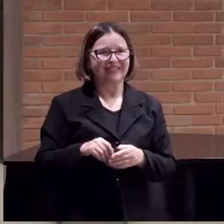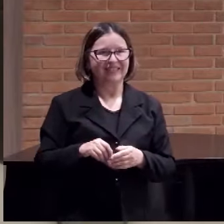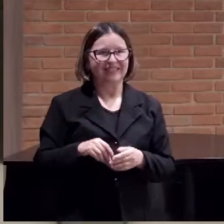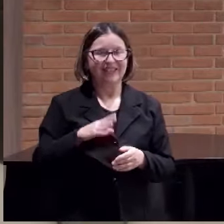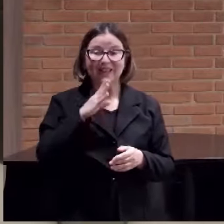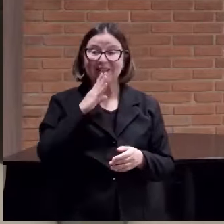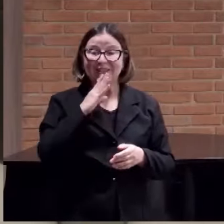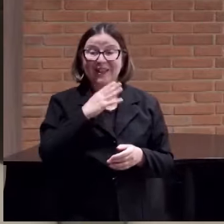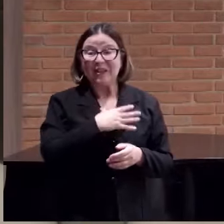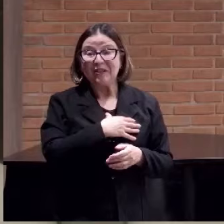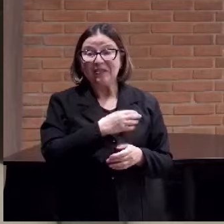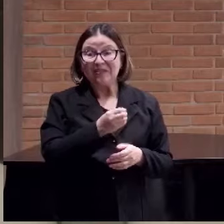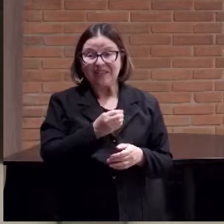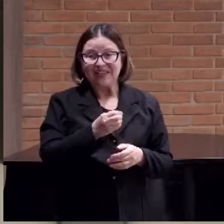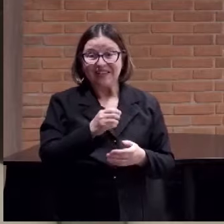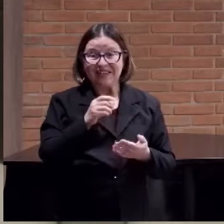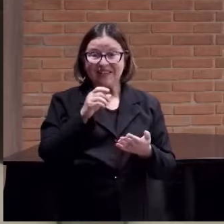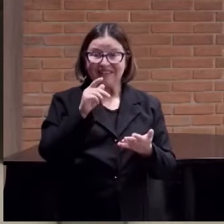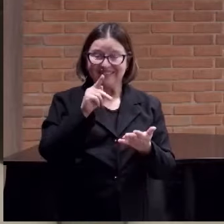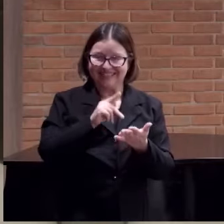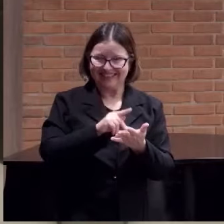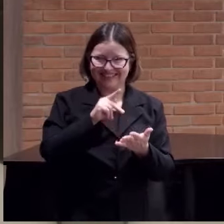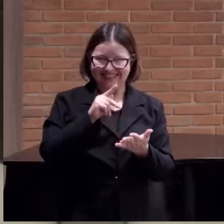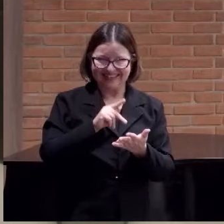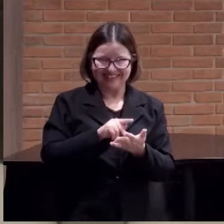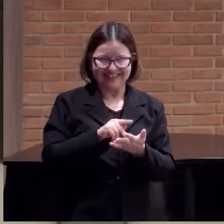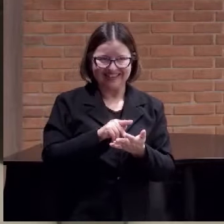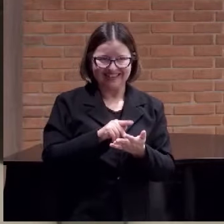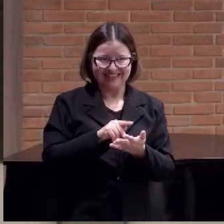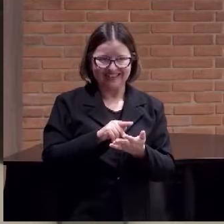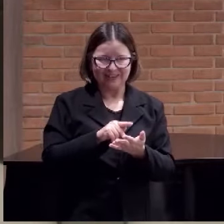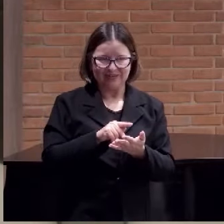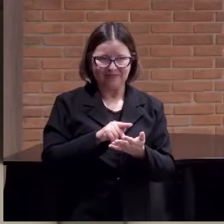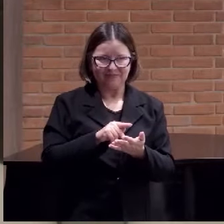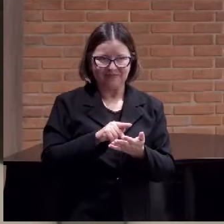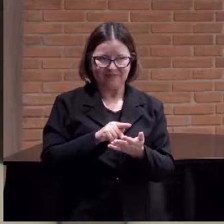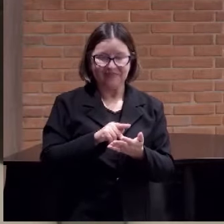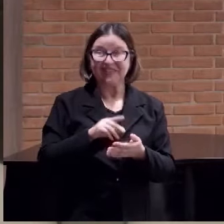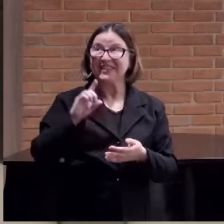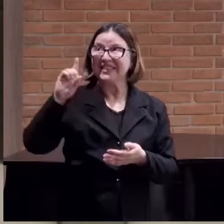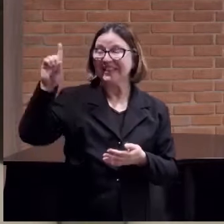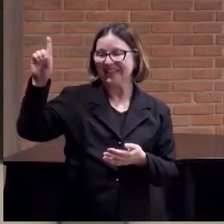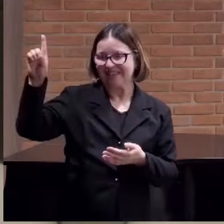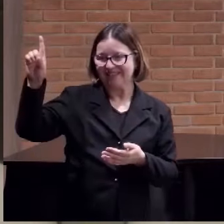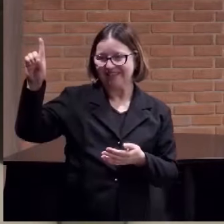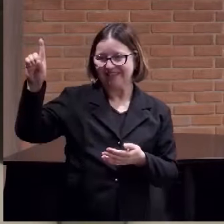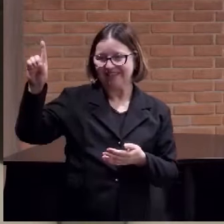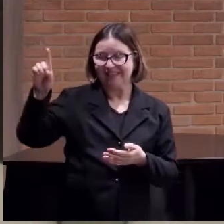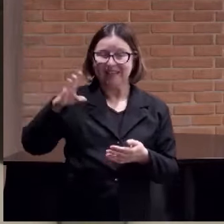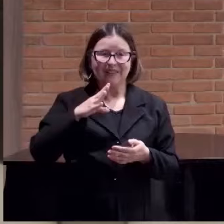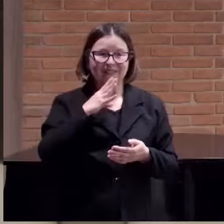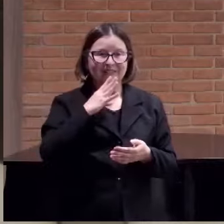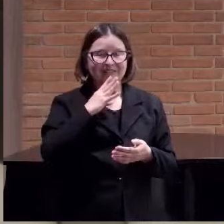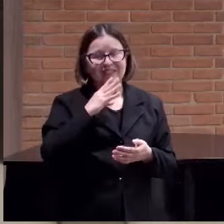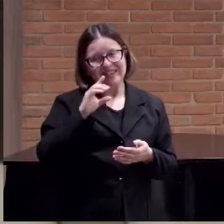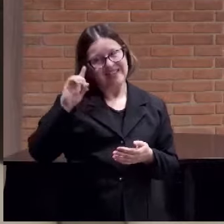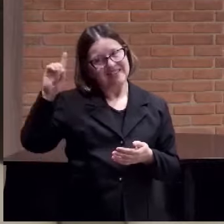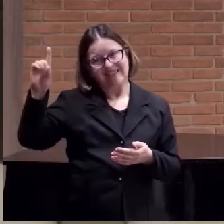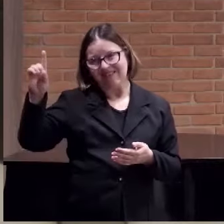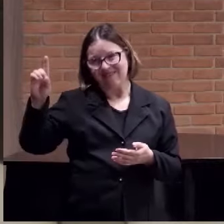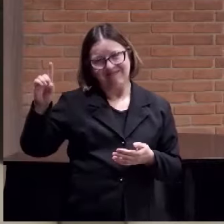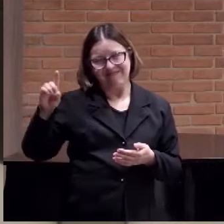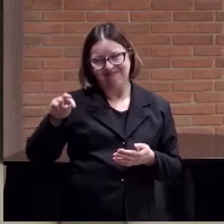o Filho verdadeiramente com relação a Deus é conhecer a